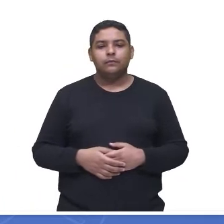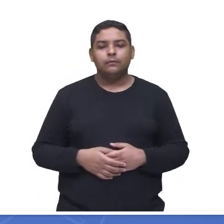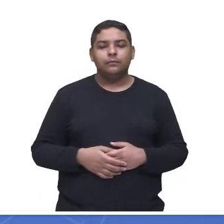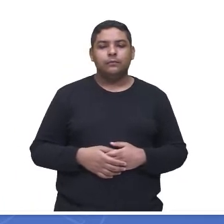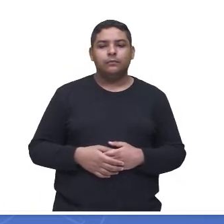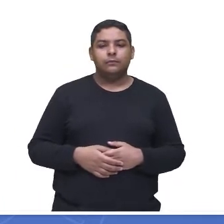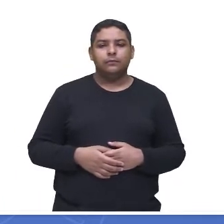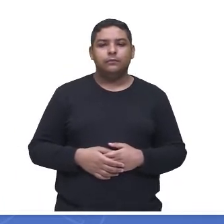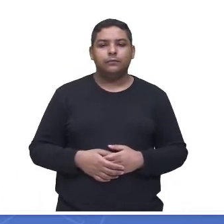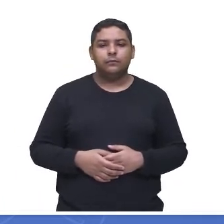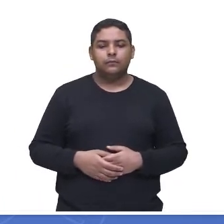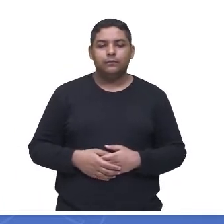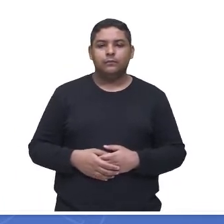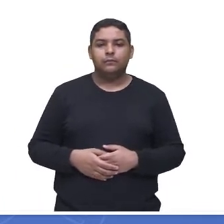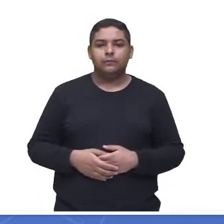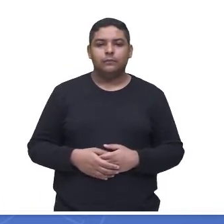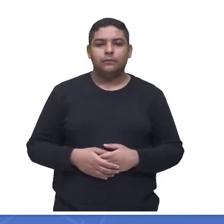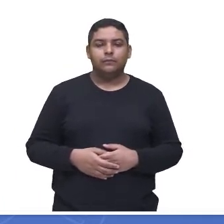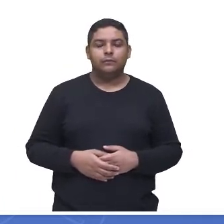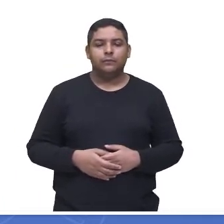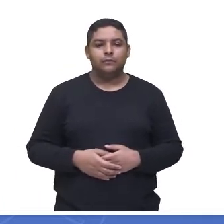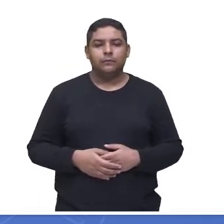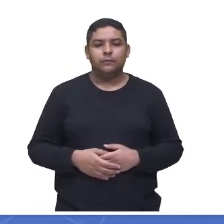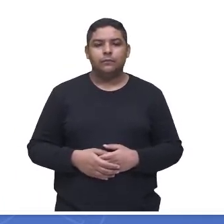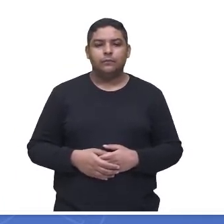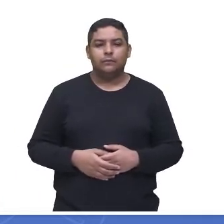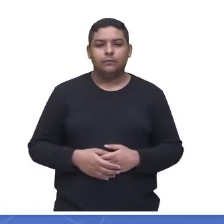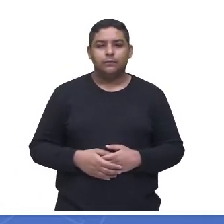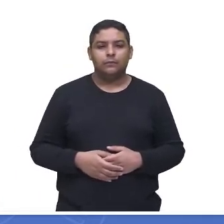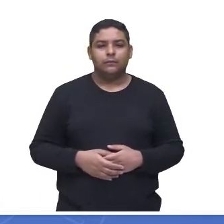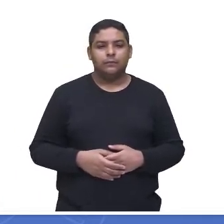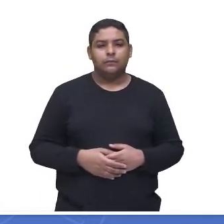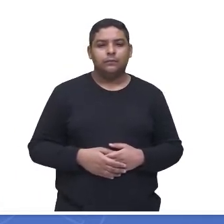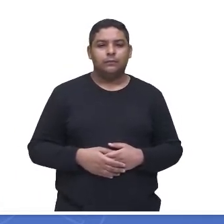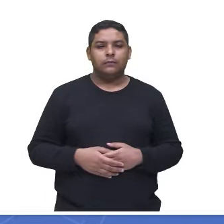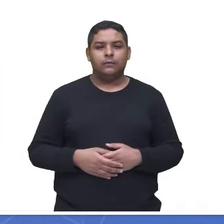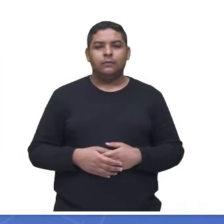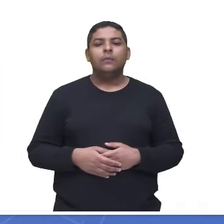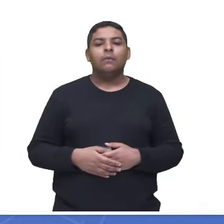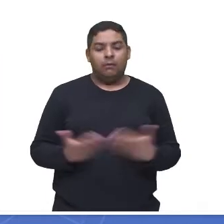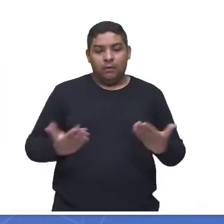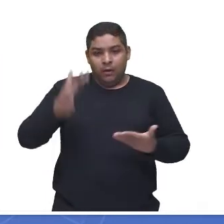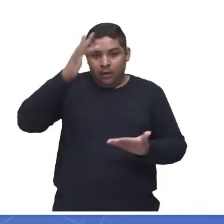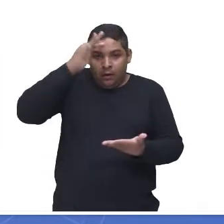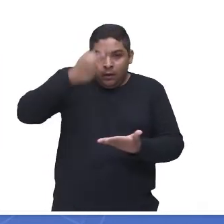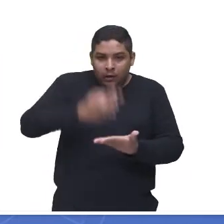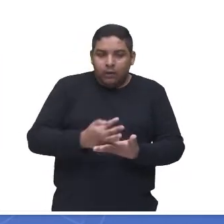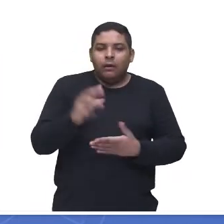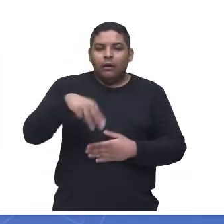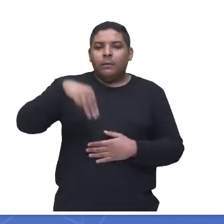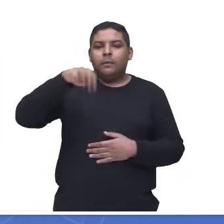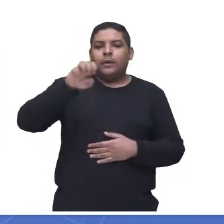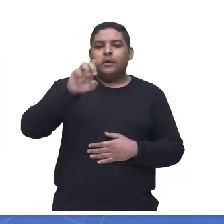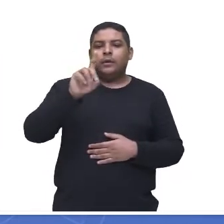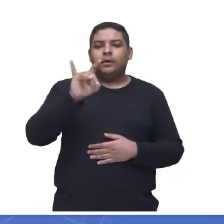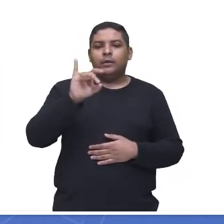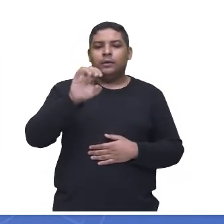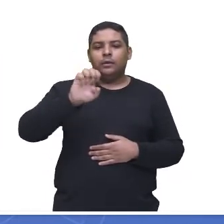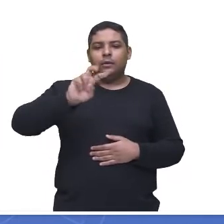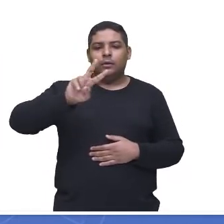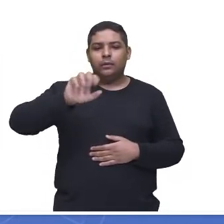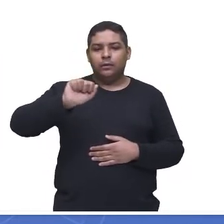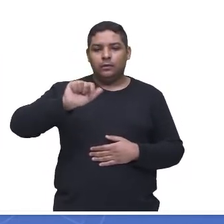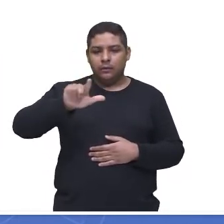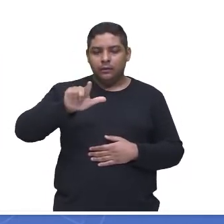Né? Que ela vai, então, aqui em detrimento de quem? Da fé, que era medieval.